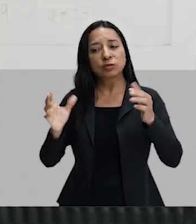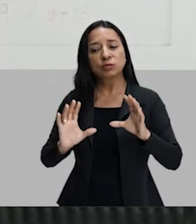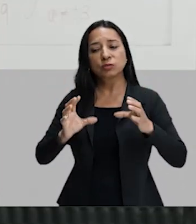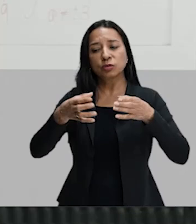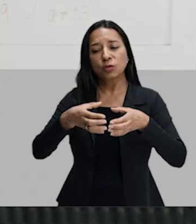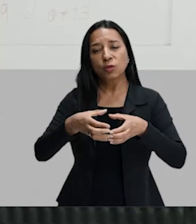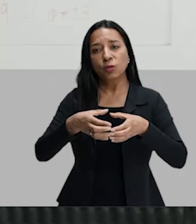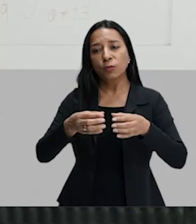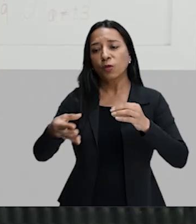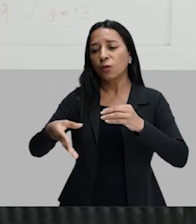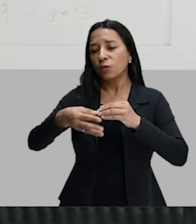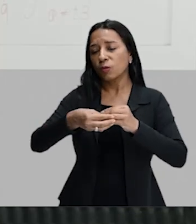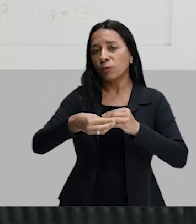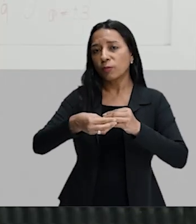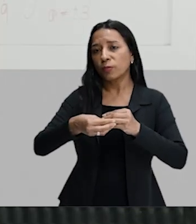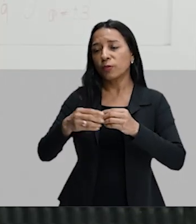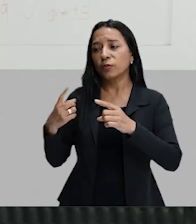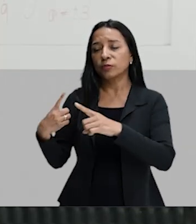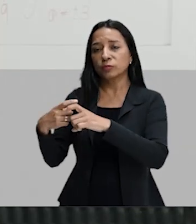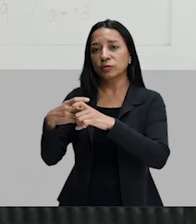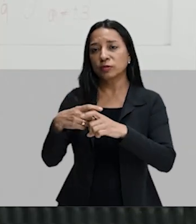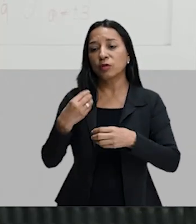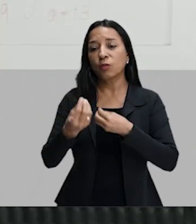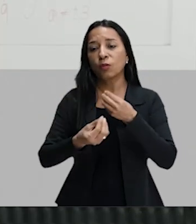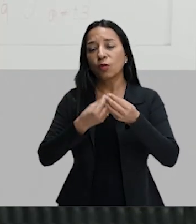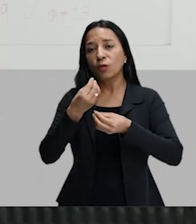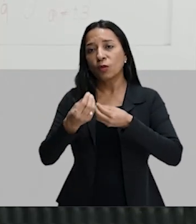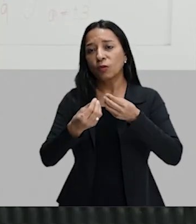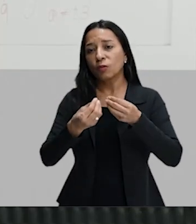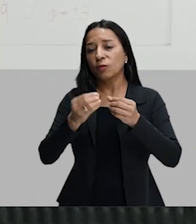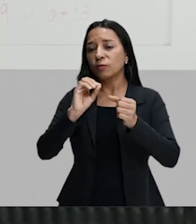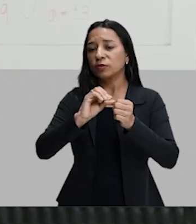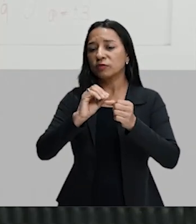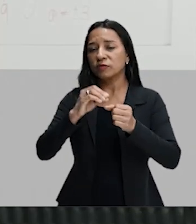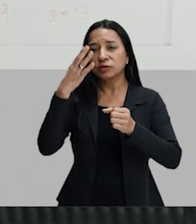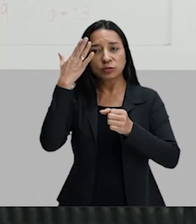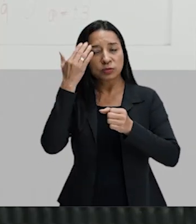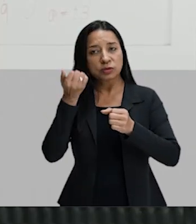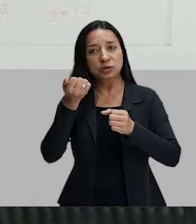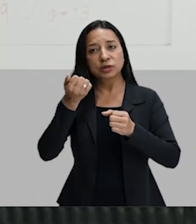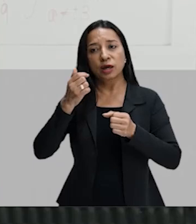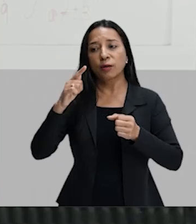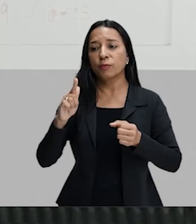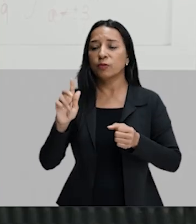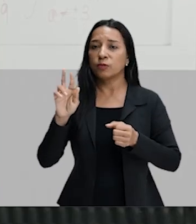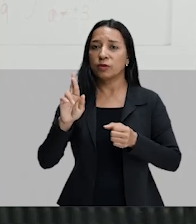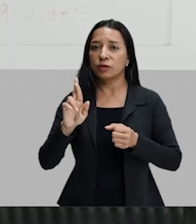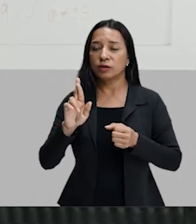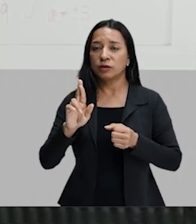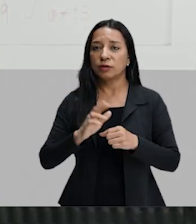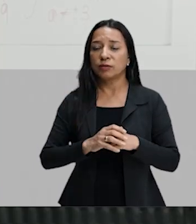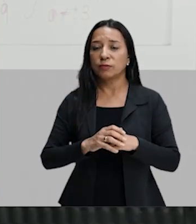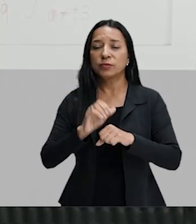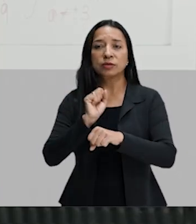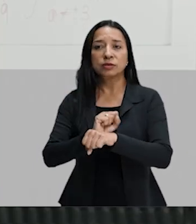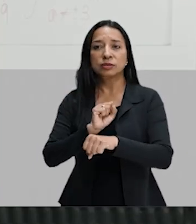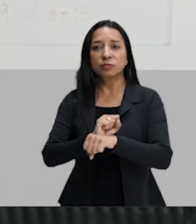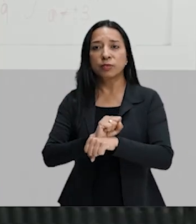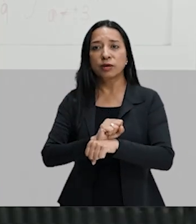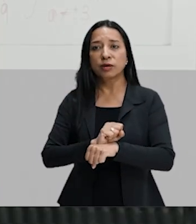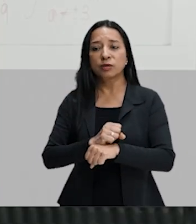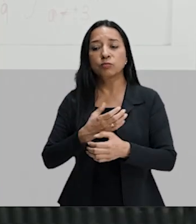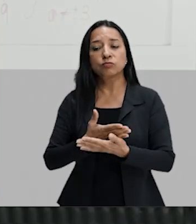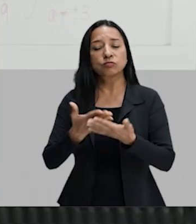esse polinômio. Vimos também como é que determina o grau, que é algo importante, tá? Então espero que vocês